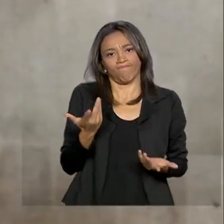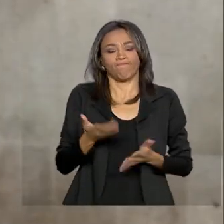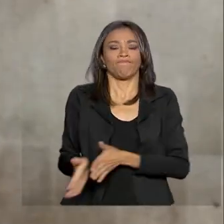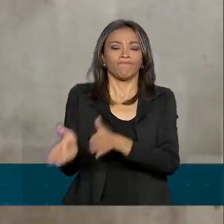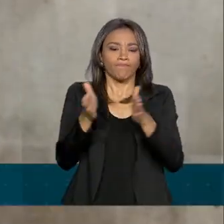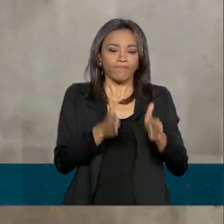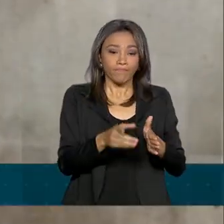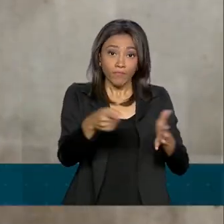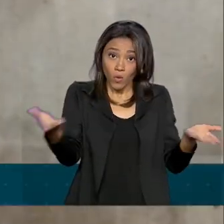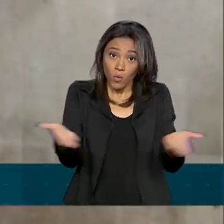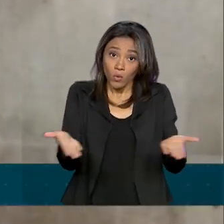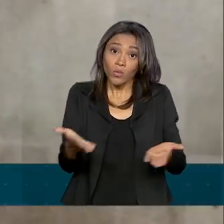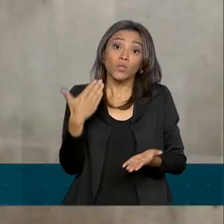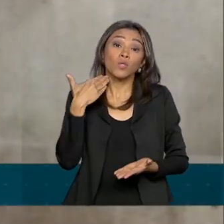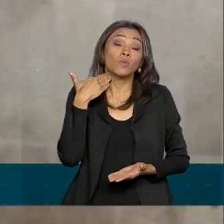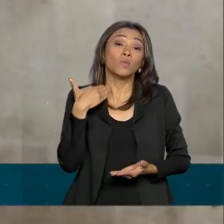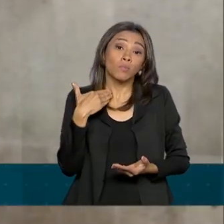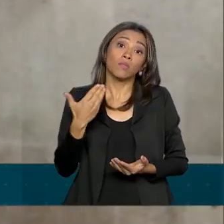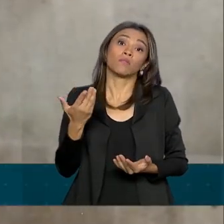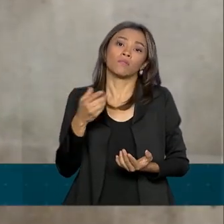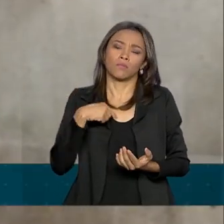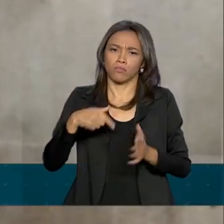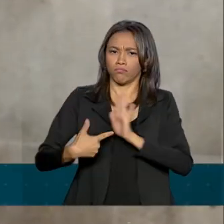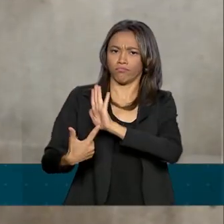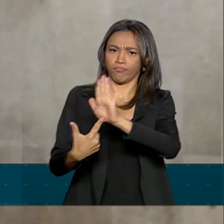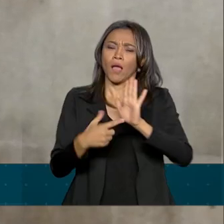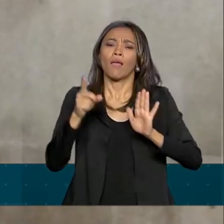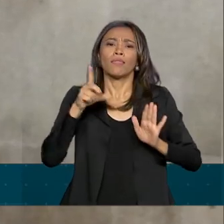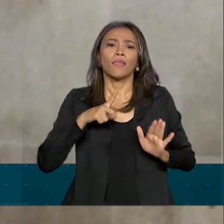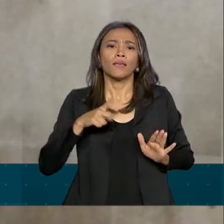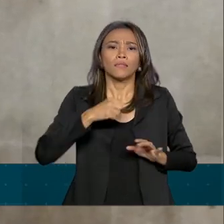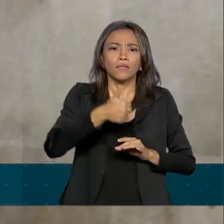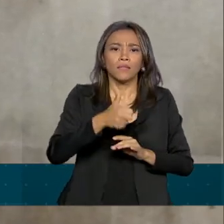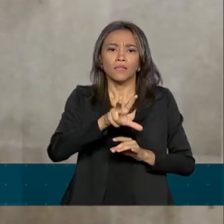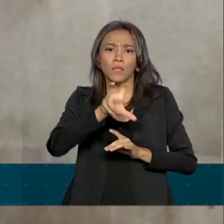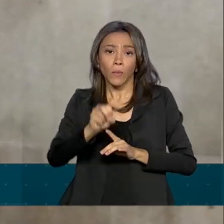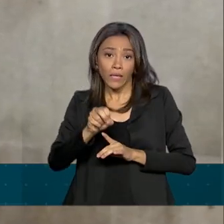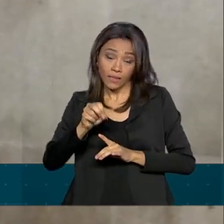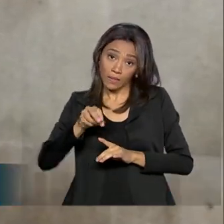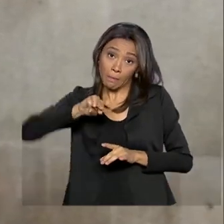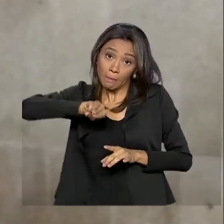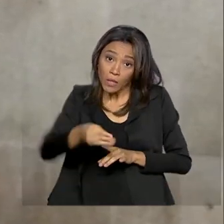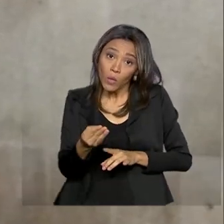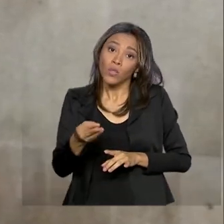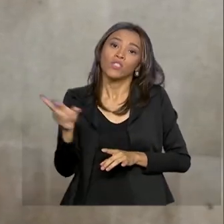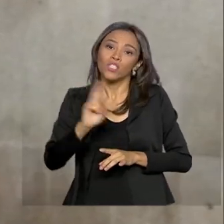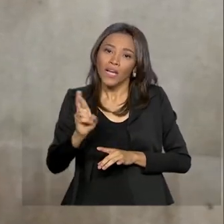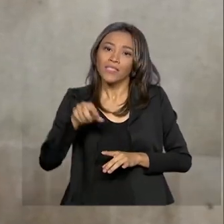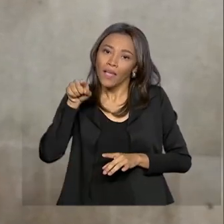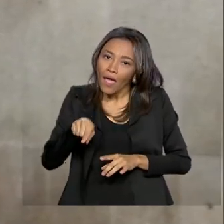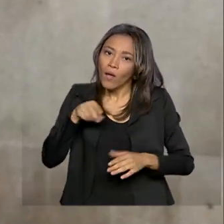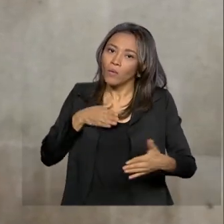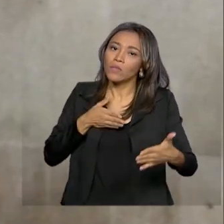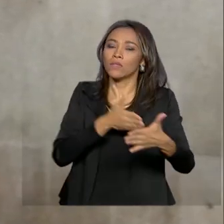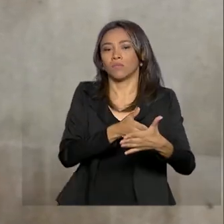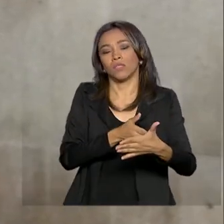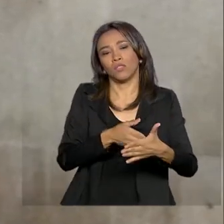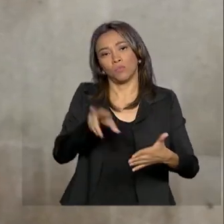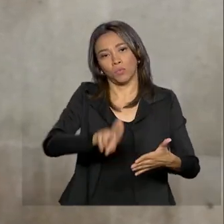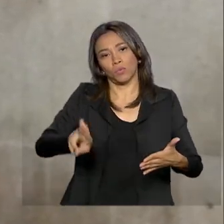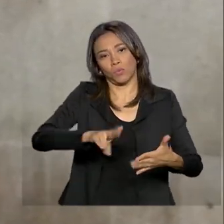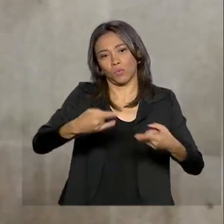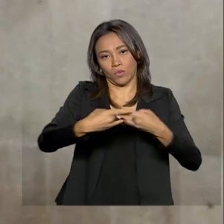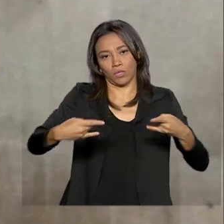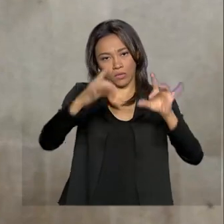os bancos disponibilizam cerca de 350 bilhões de reais para seus clientes como limite de cheque especial.